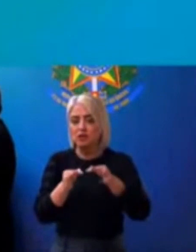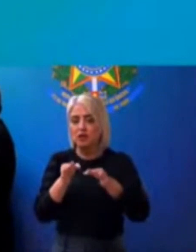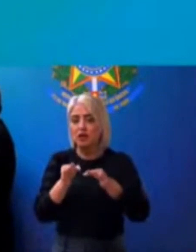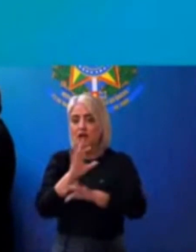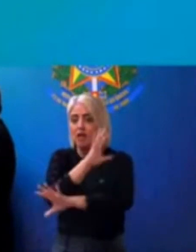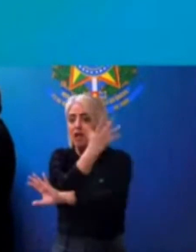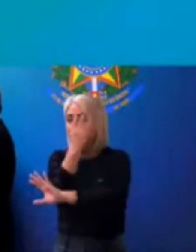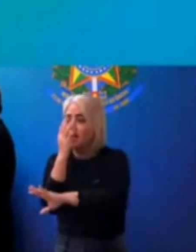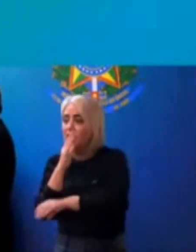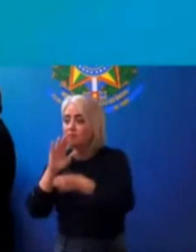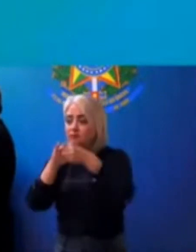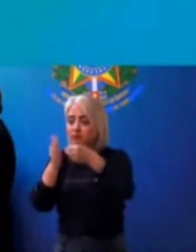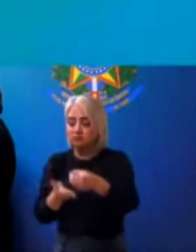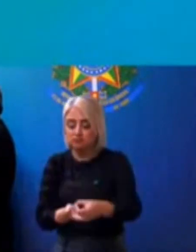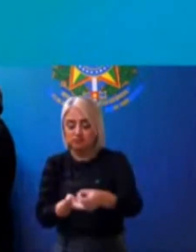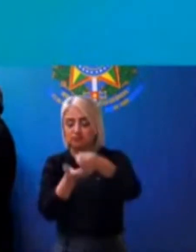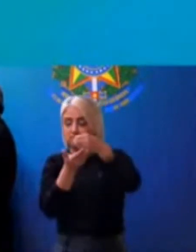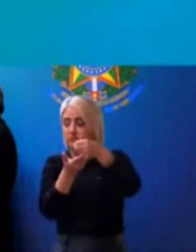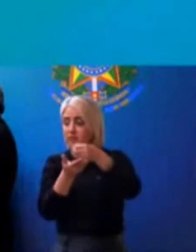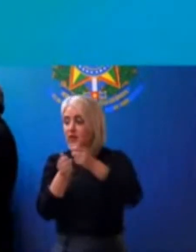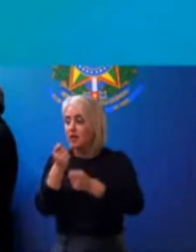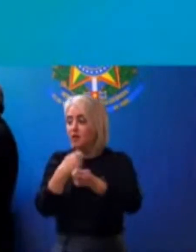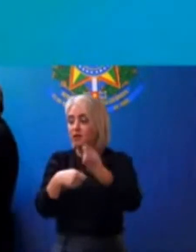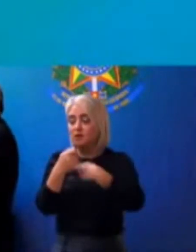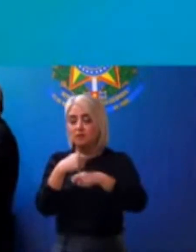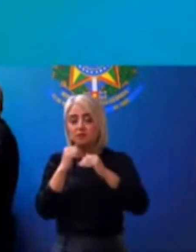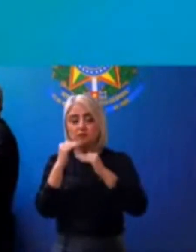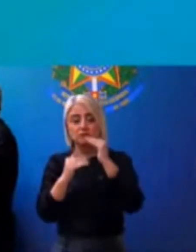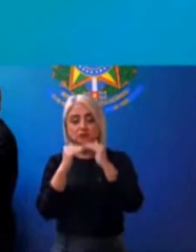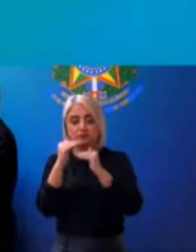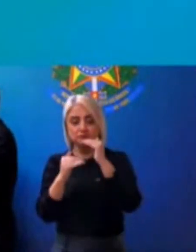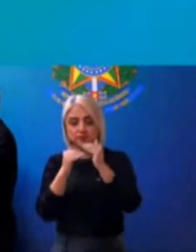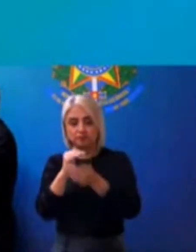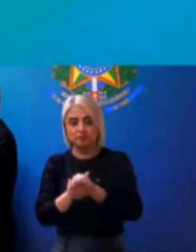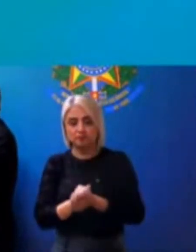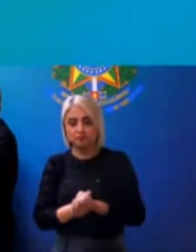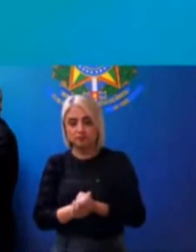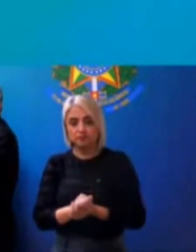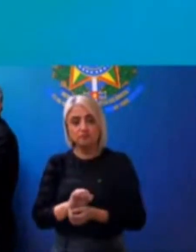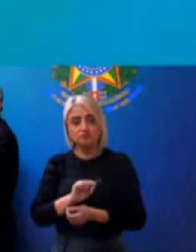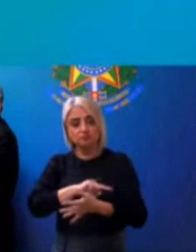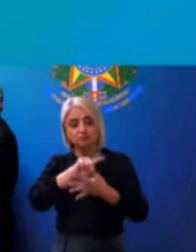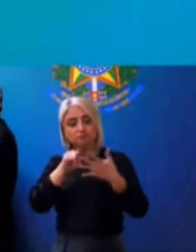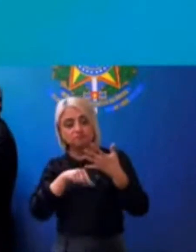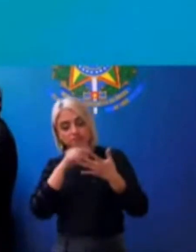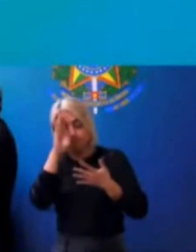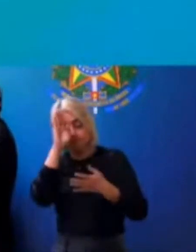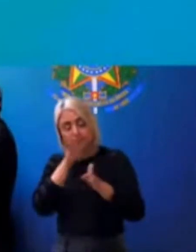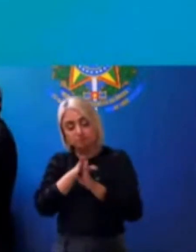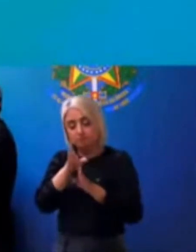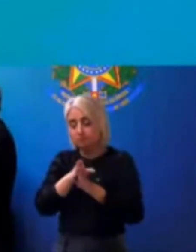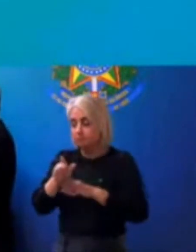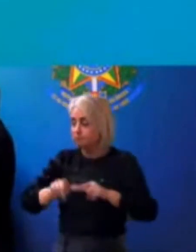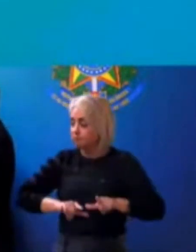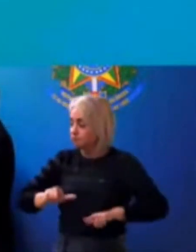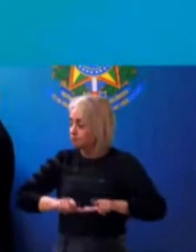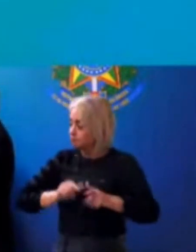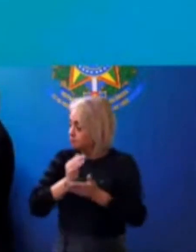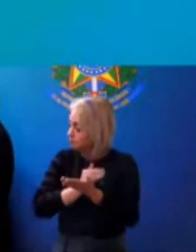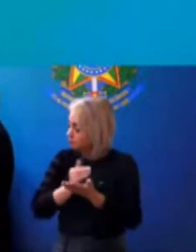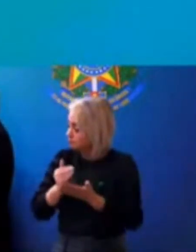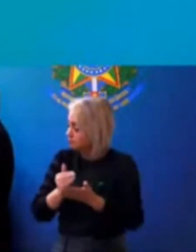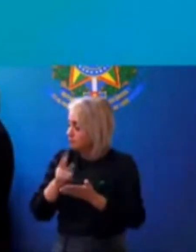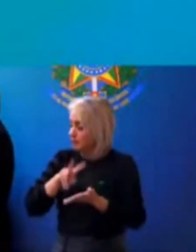ecologicamente sustentável e de uma economia do desenvolvimento entre as prioridades que orientaram o nosso trabalho que se inicia